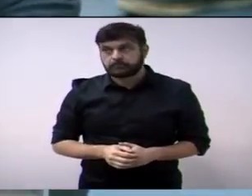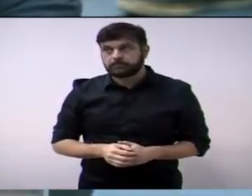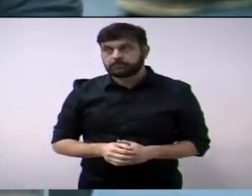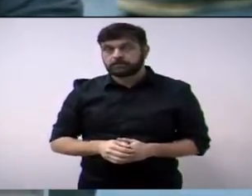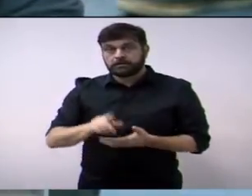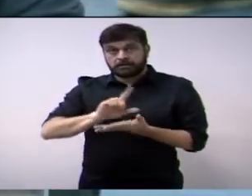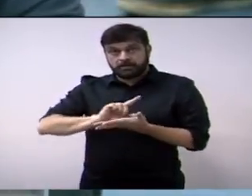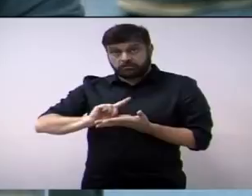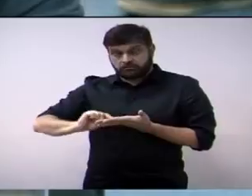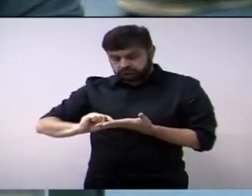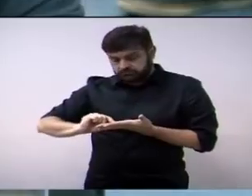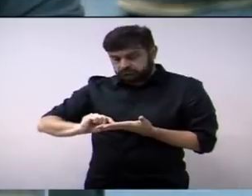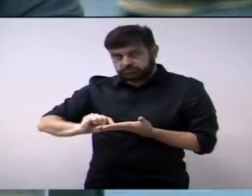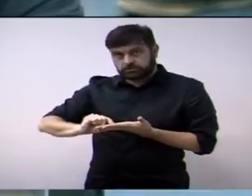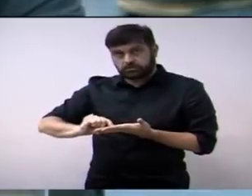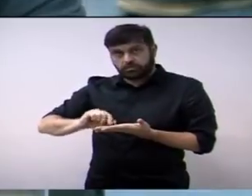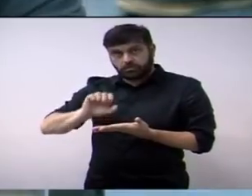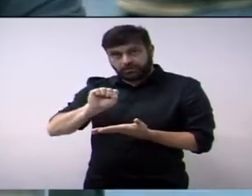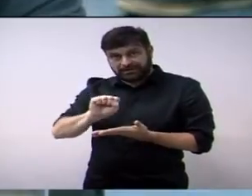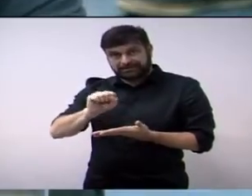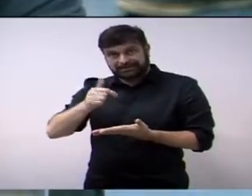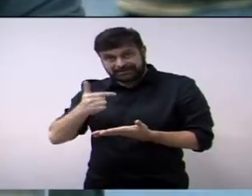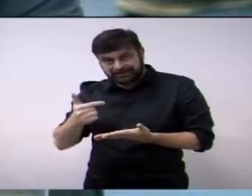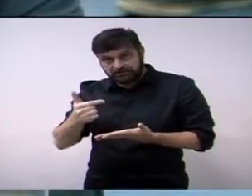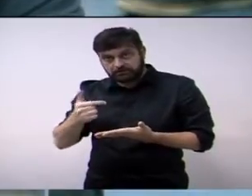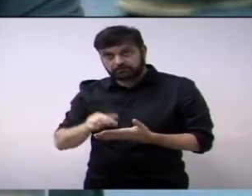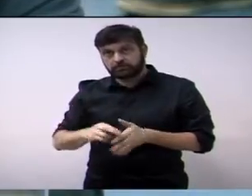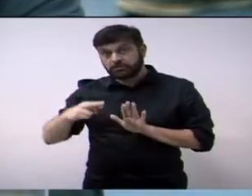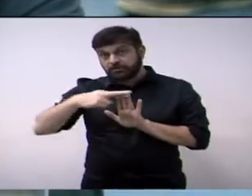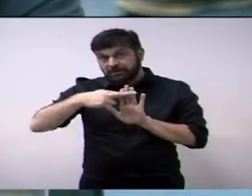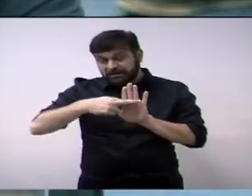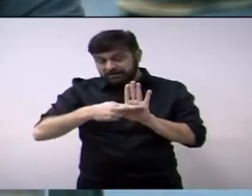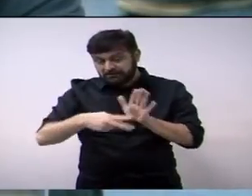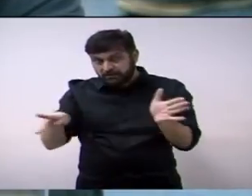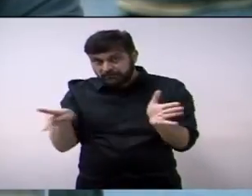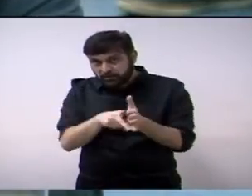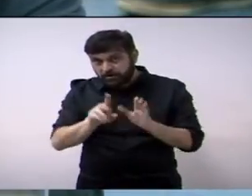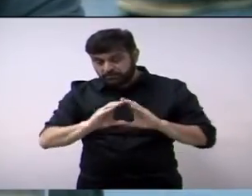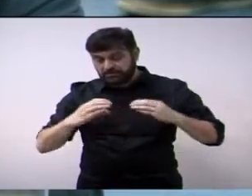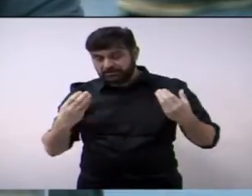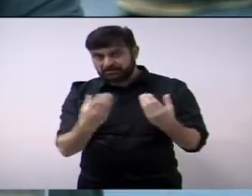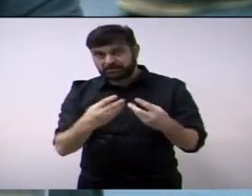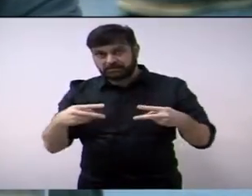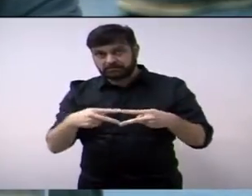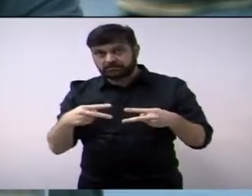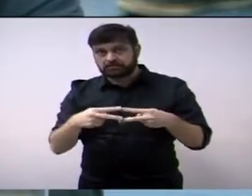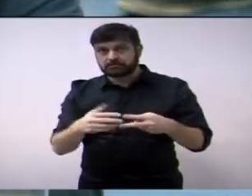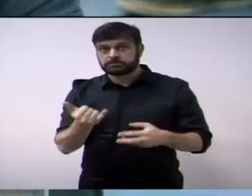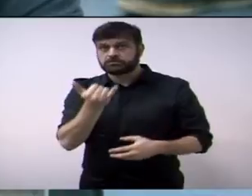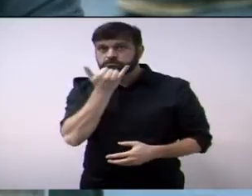o artigo 82 do regimento,